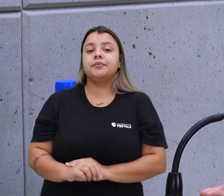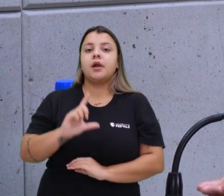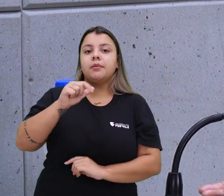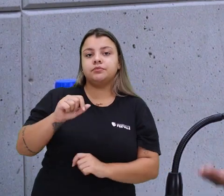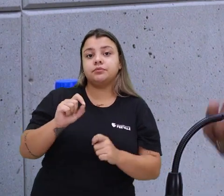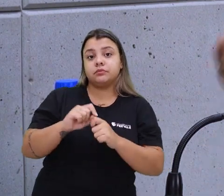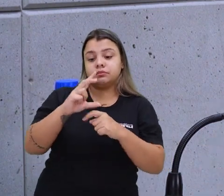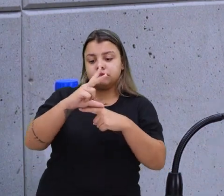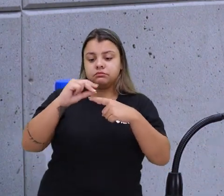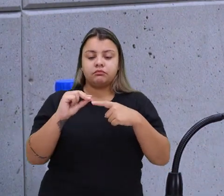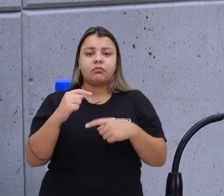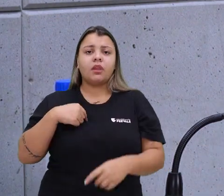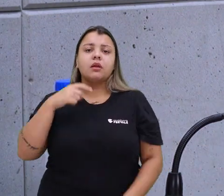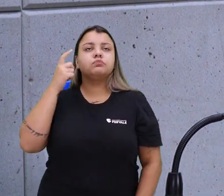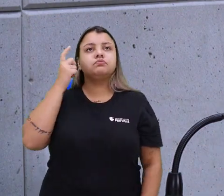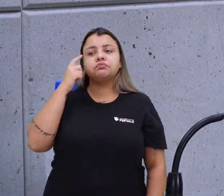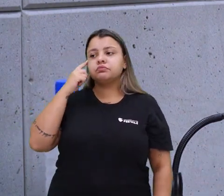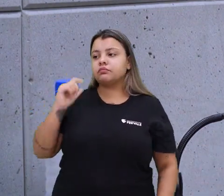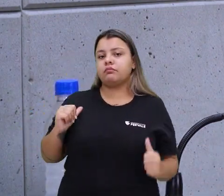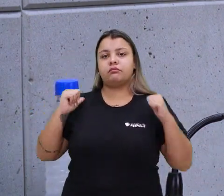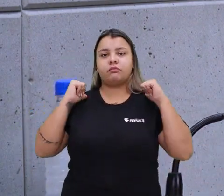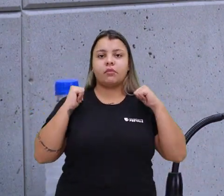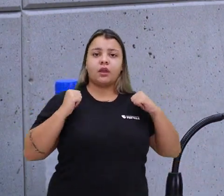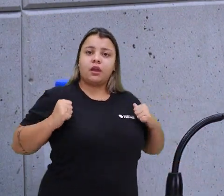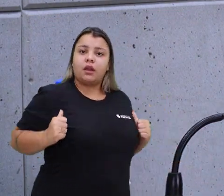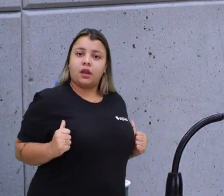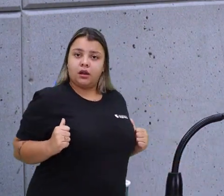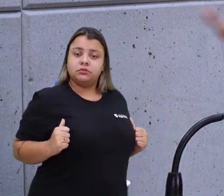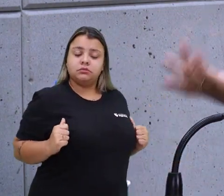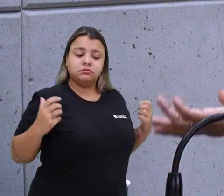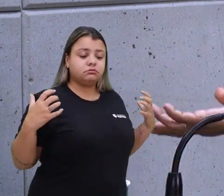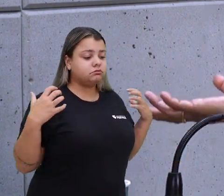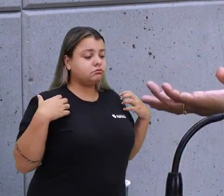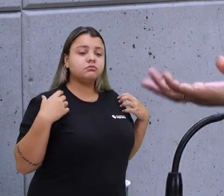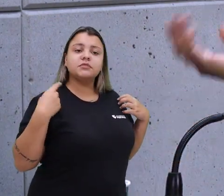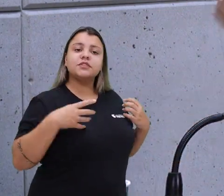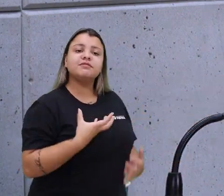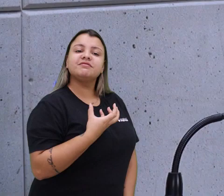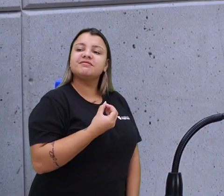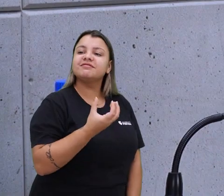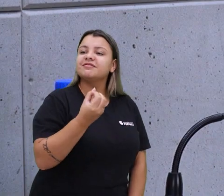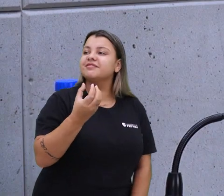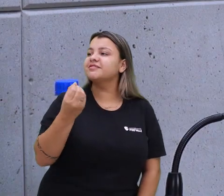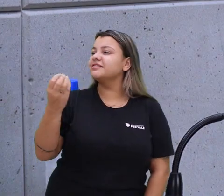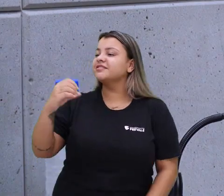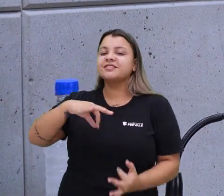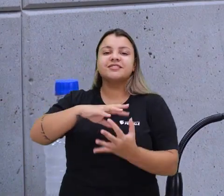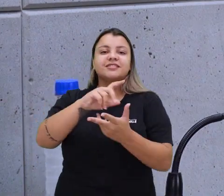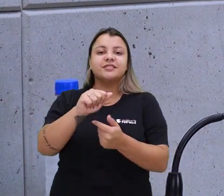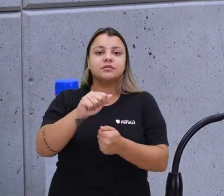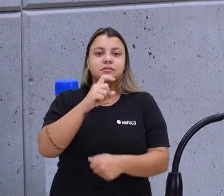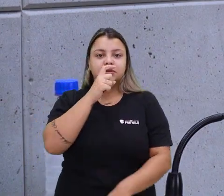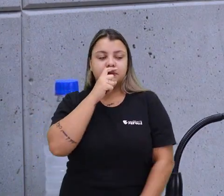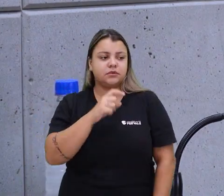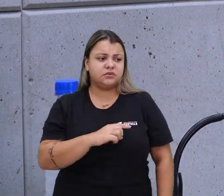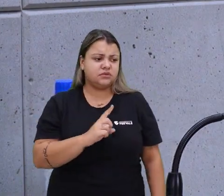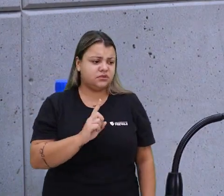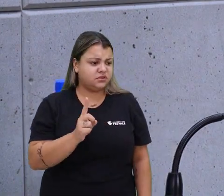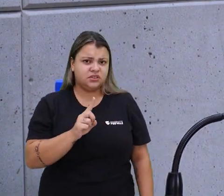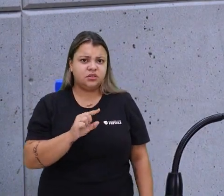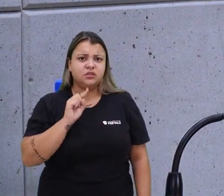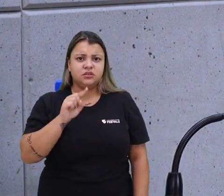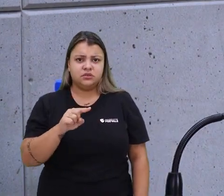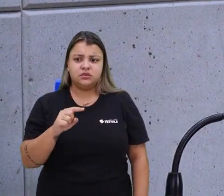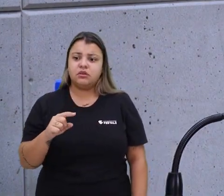daí eu pensei vou botar minha mochila nas costas e vou viajar ao mundo e meu pai disse não eu e a tua irmã a gente